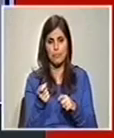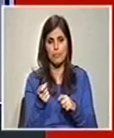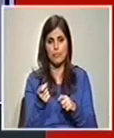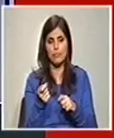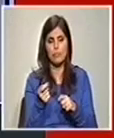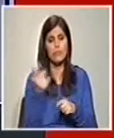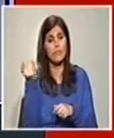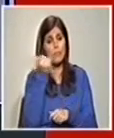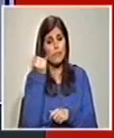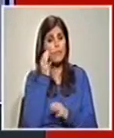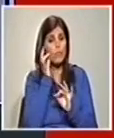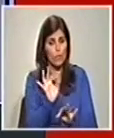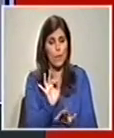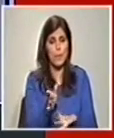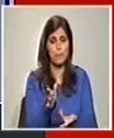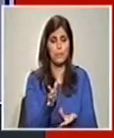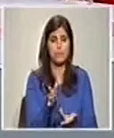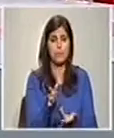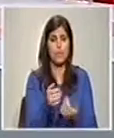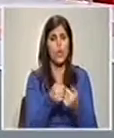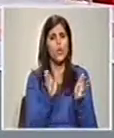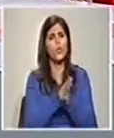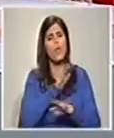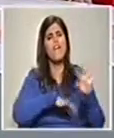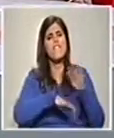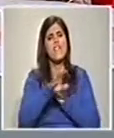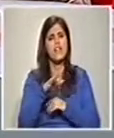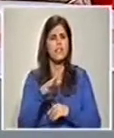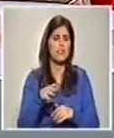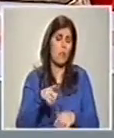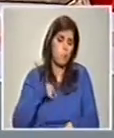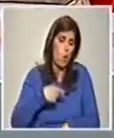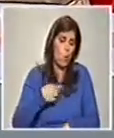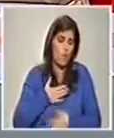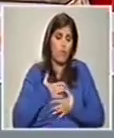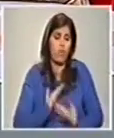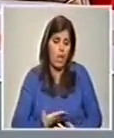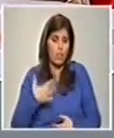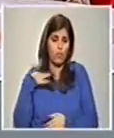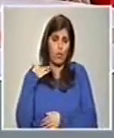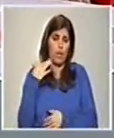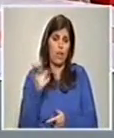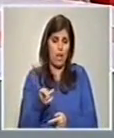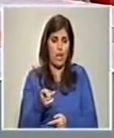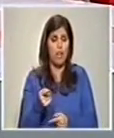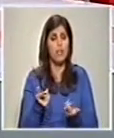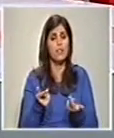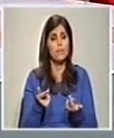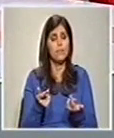das instituições. Claro. Tudo é feito muito por voluntarismo e por voluntariado também, claro. Que são coisas diferentes,